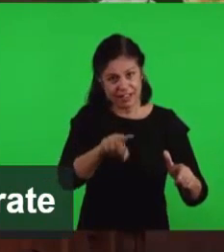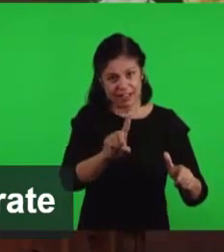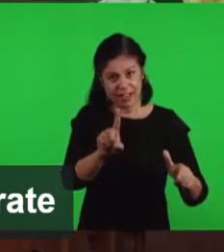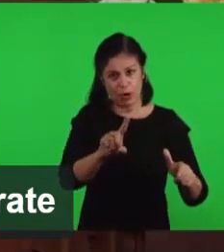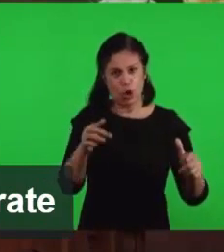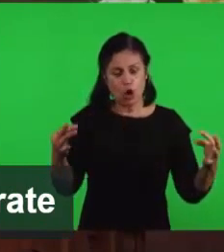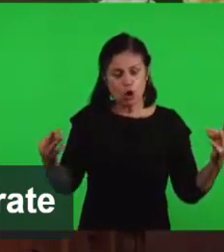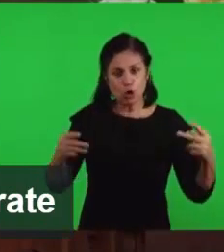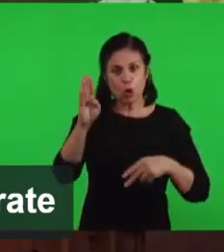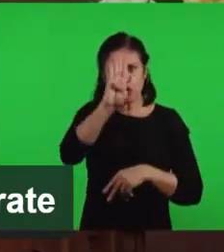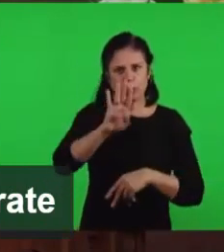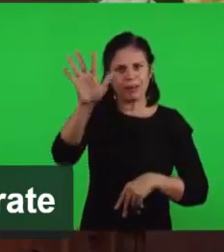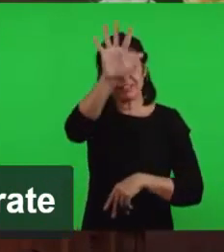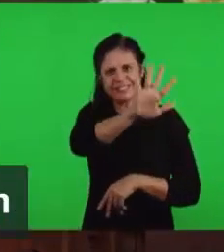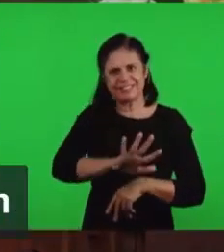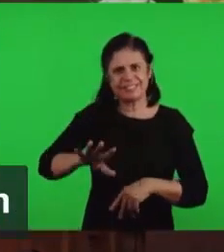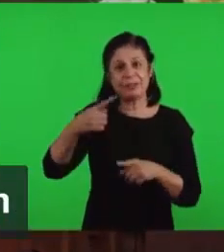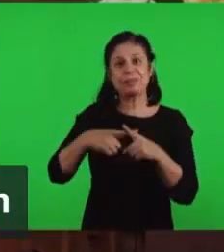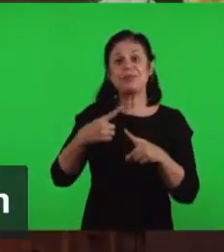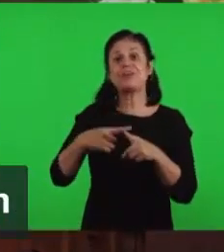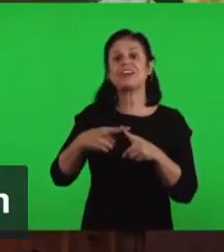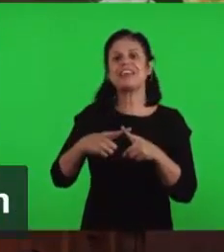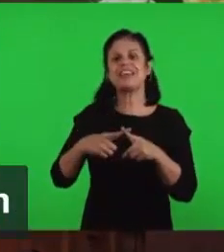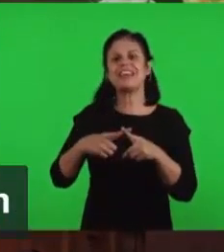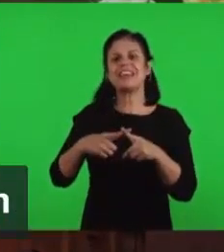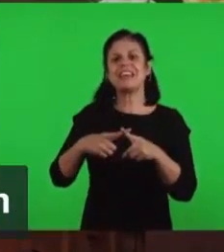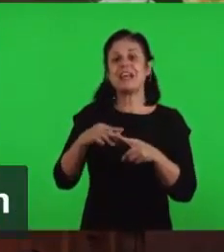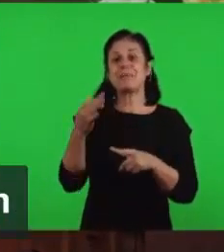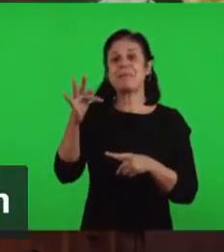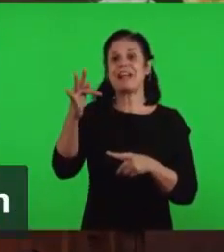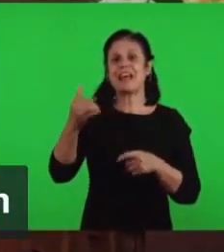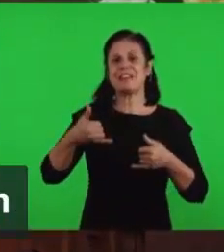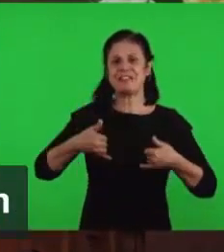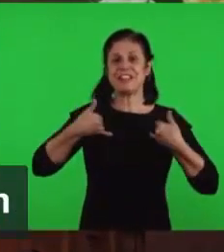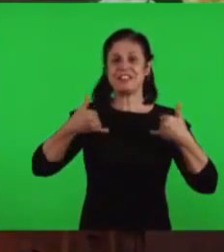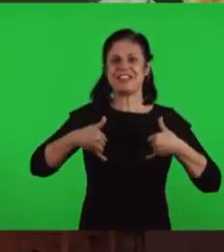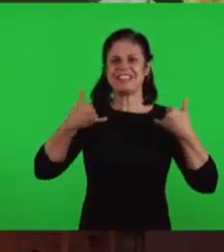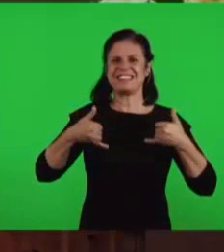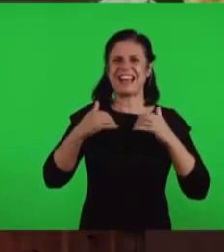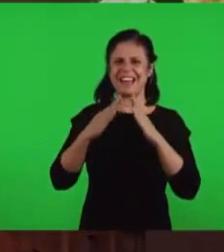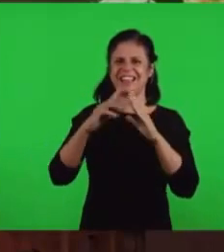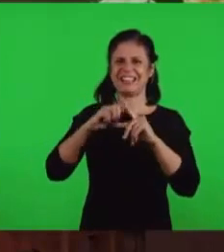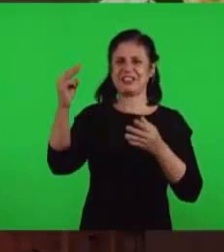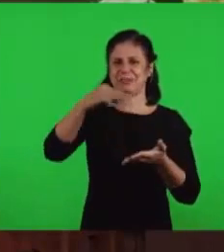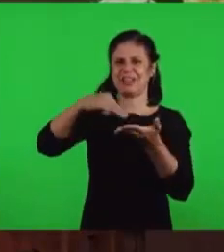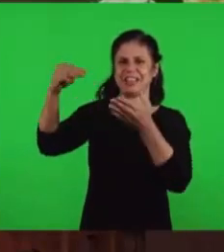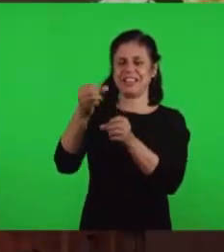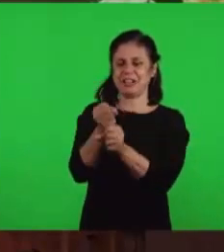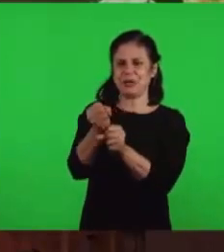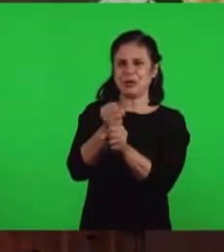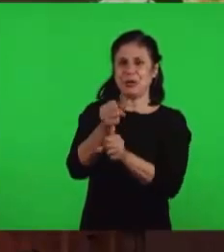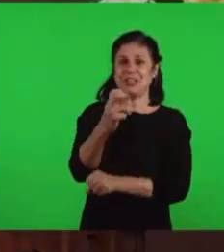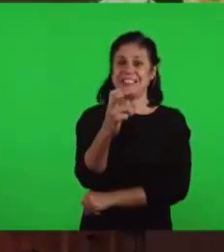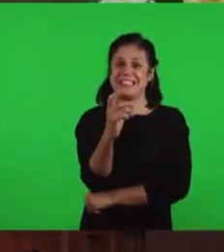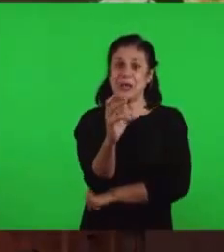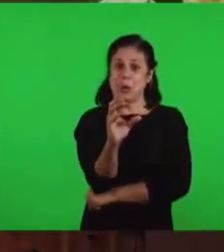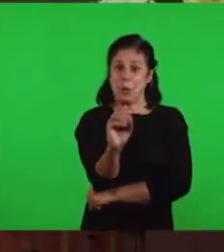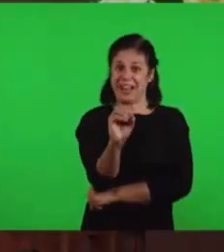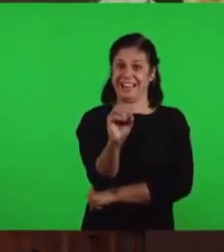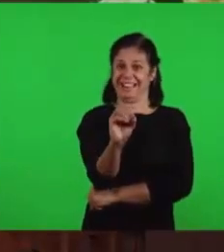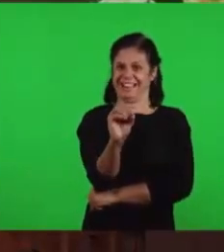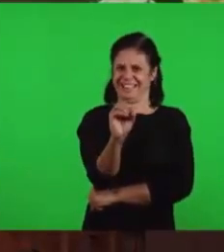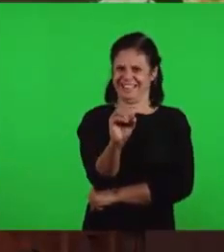porque nós vamos comemorar os 50 anos da Igreja com essa Maranata e toda a nossa ênfase será em cima